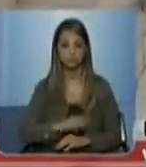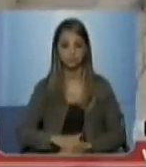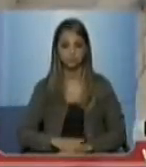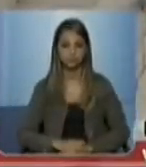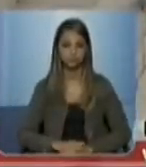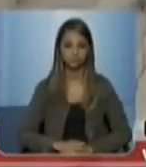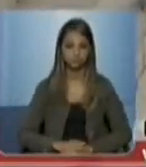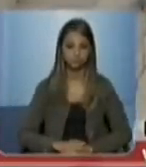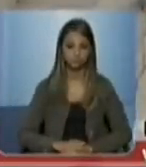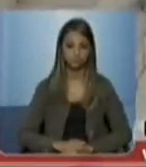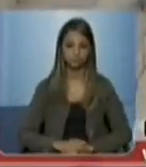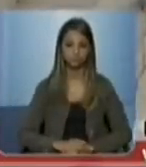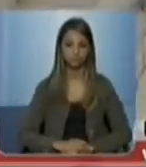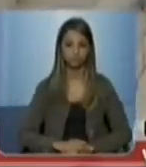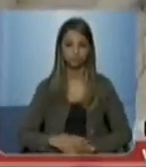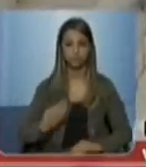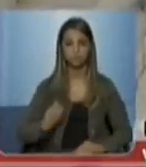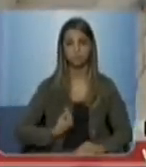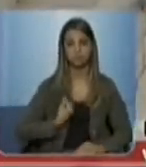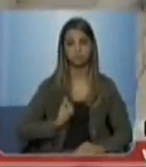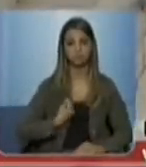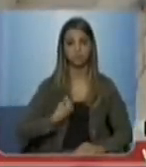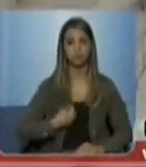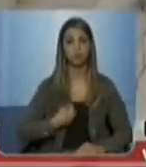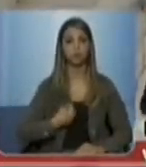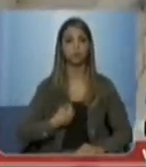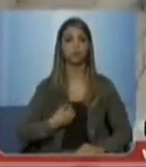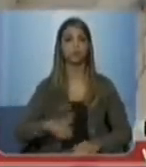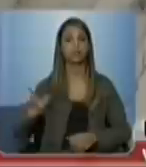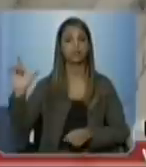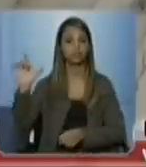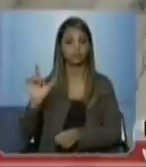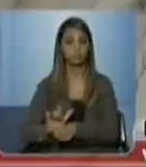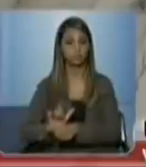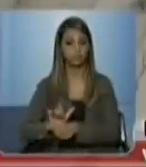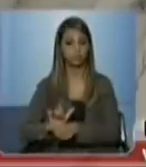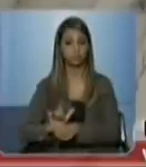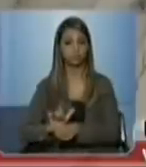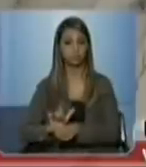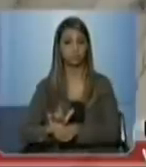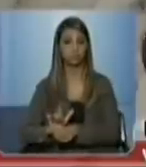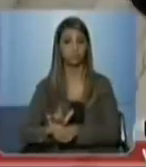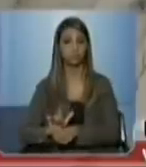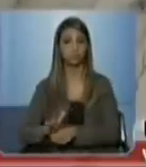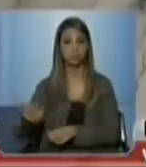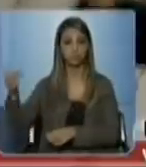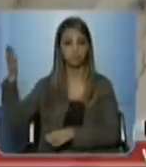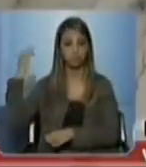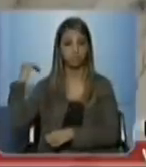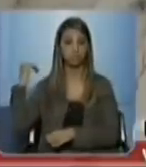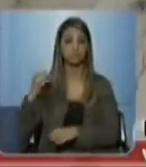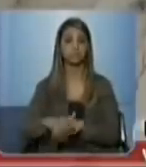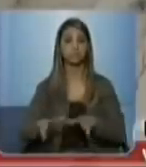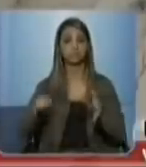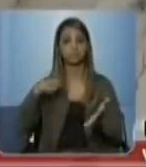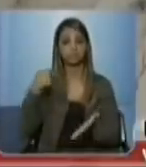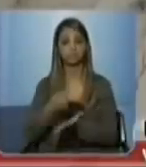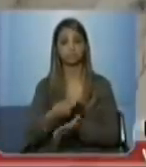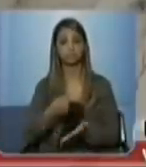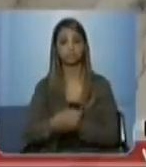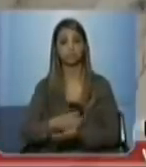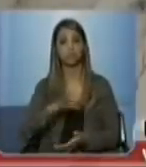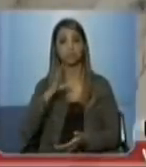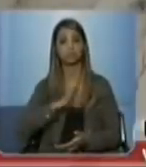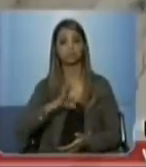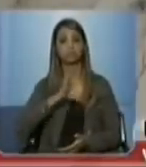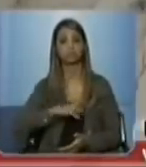participação de o do presidente de uma associação de ex franqueados e franqueados de Portugal o Paulo